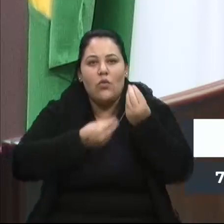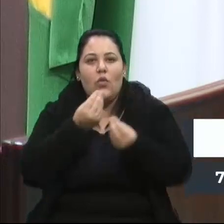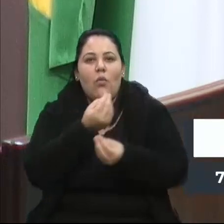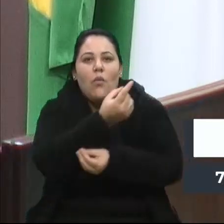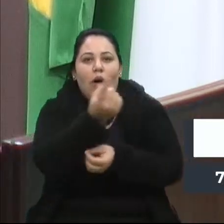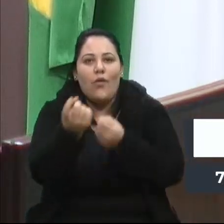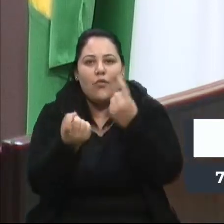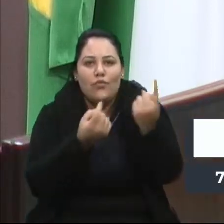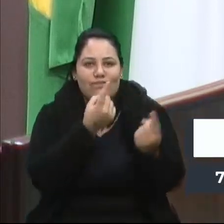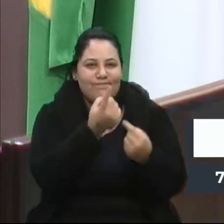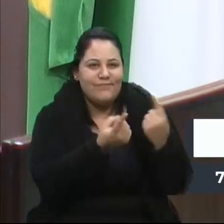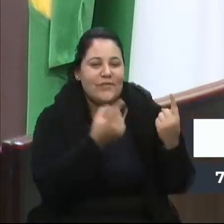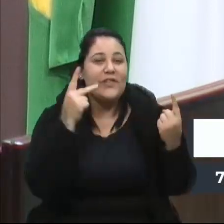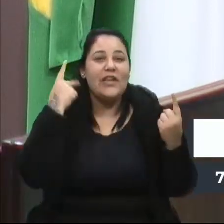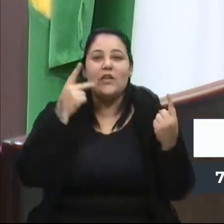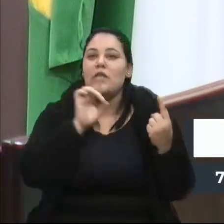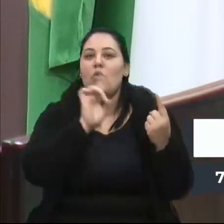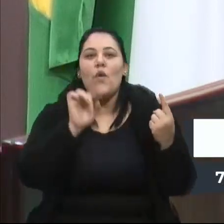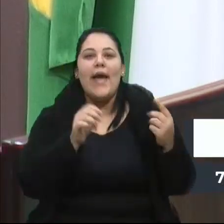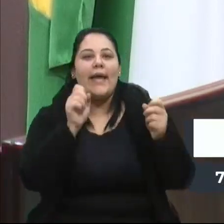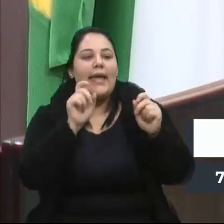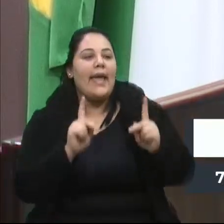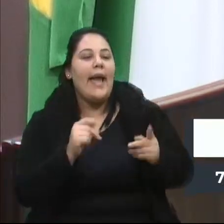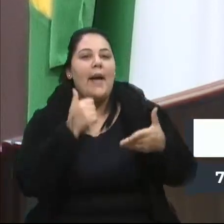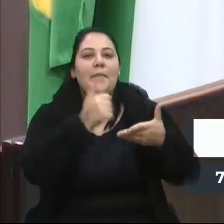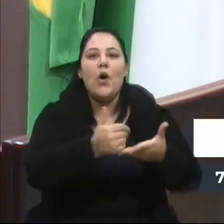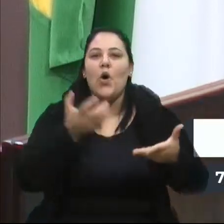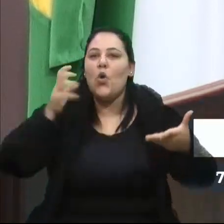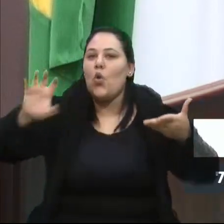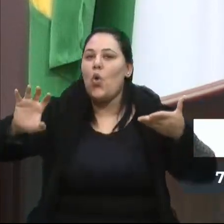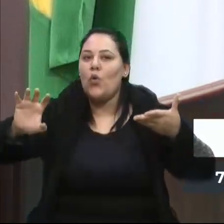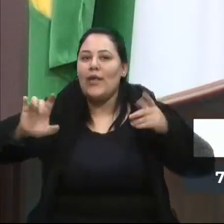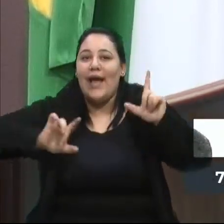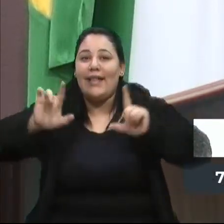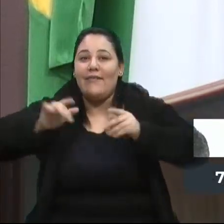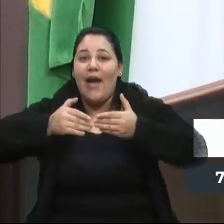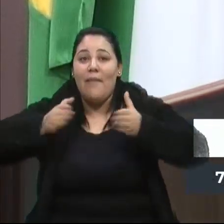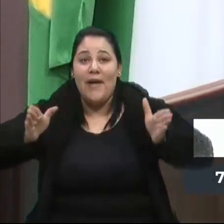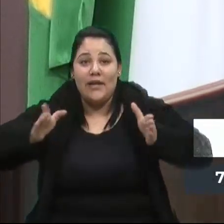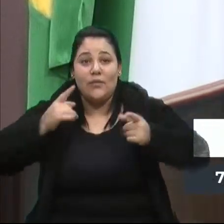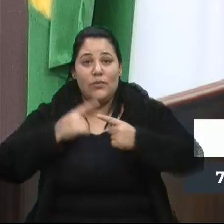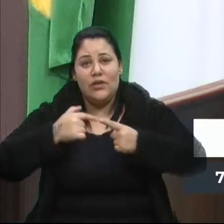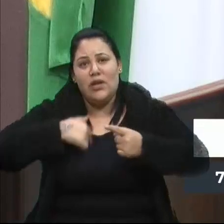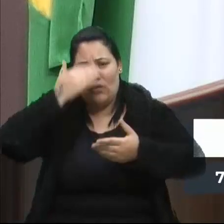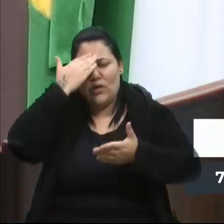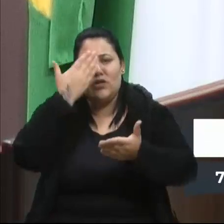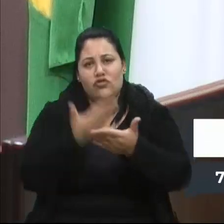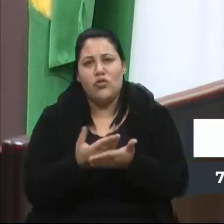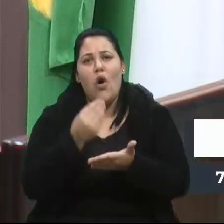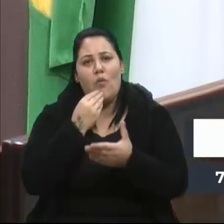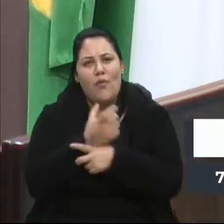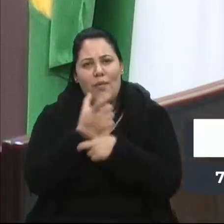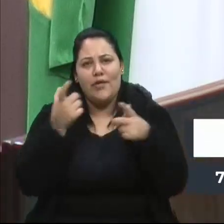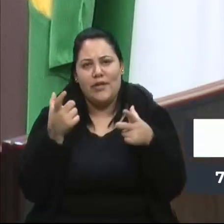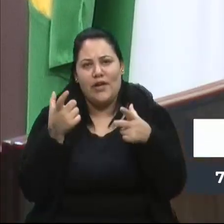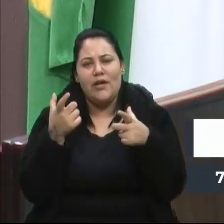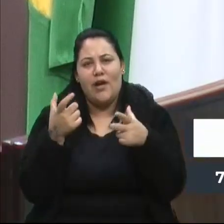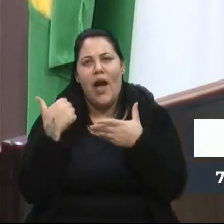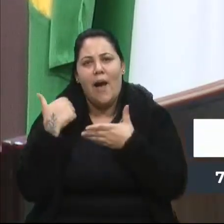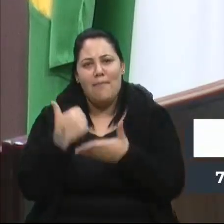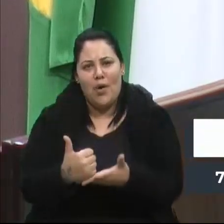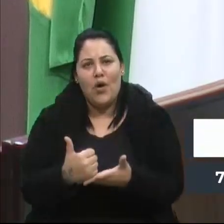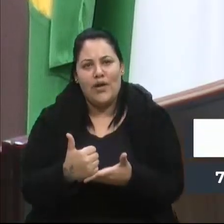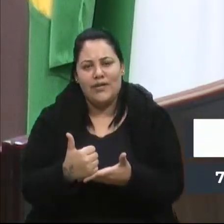já colocaram, não é, né, quem é contra ou a favor a questão da TV aberta, porque eu acredito que a maioria seja a favor da